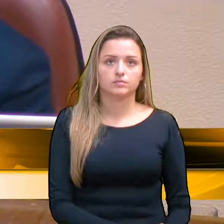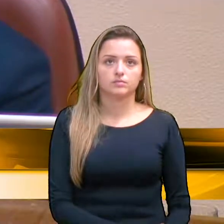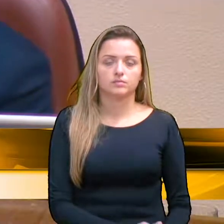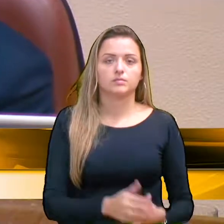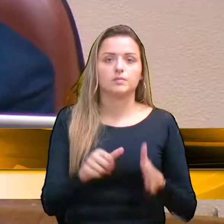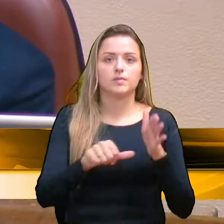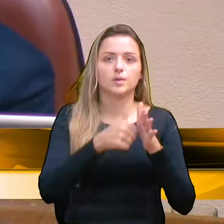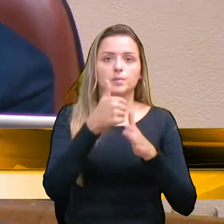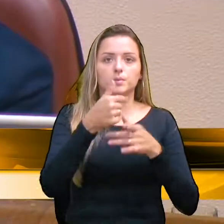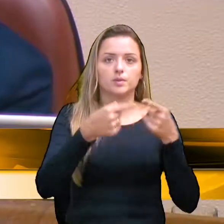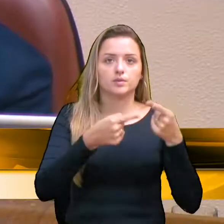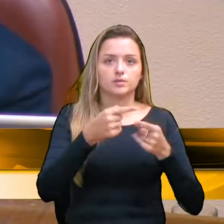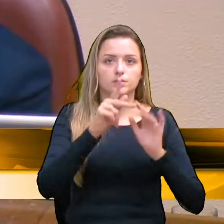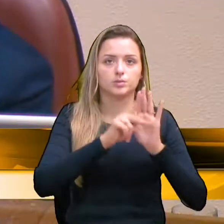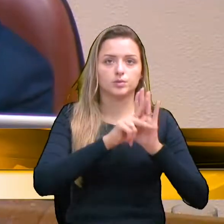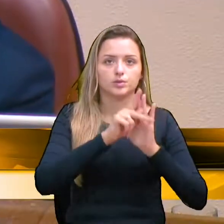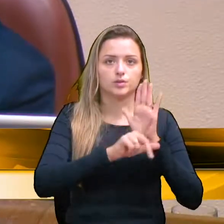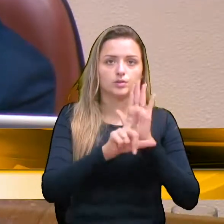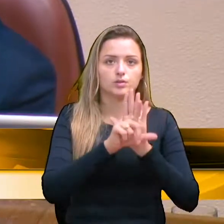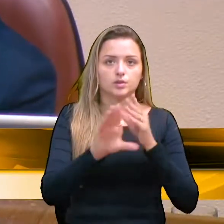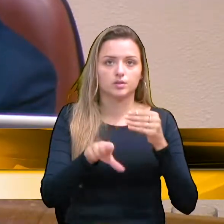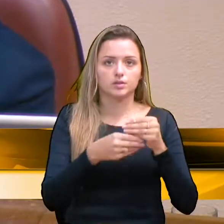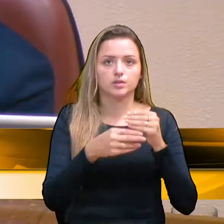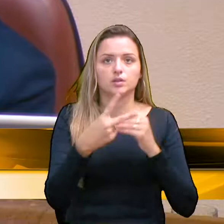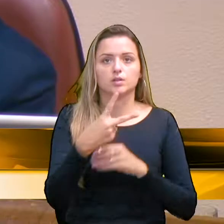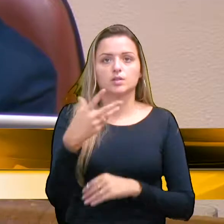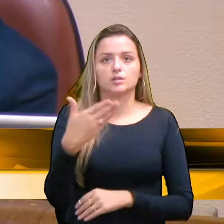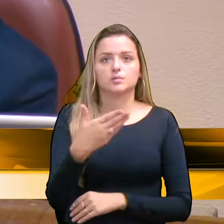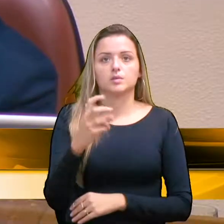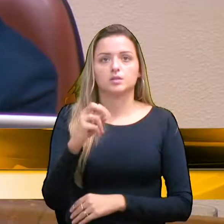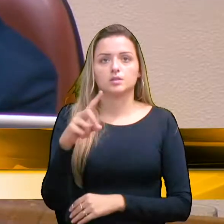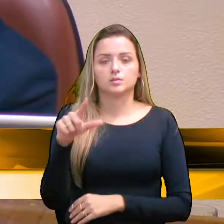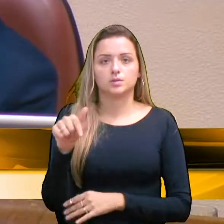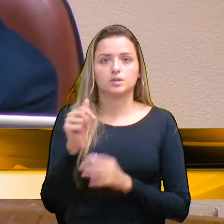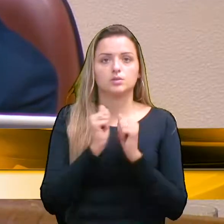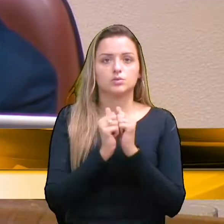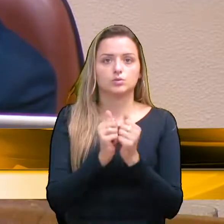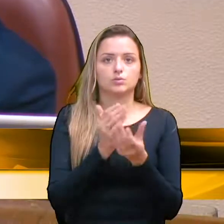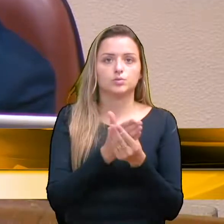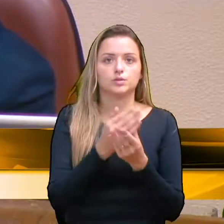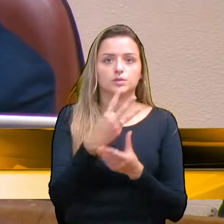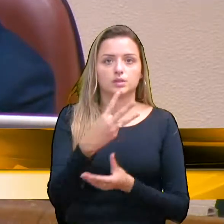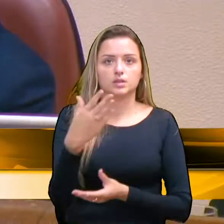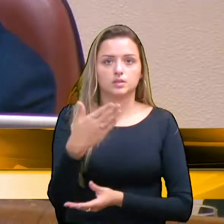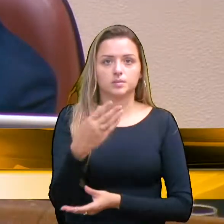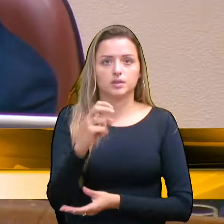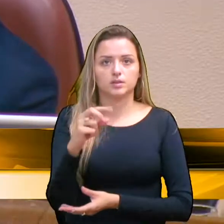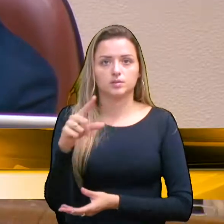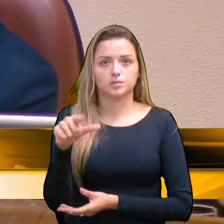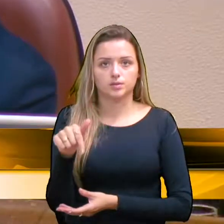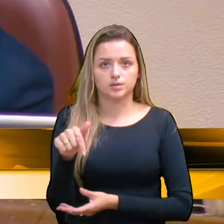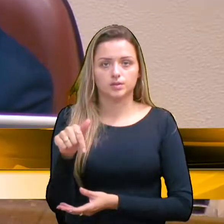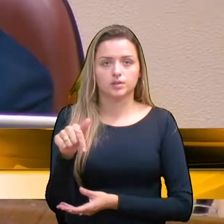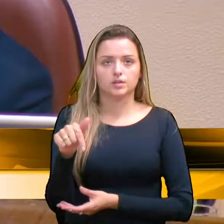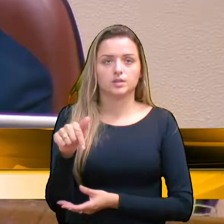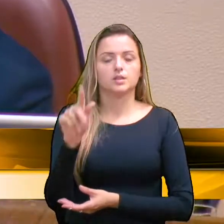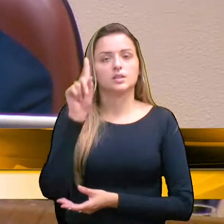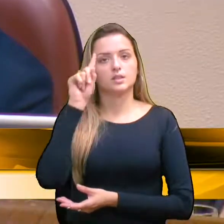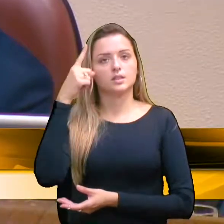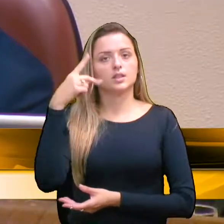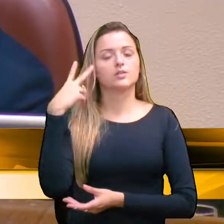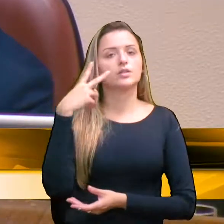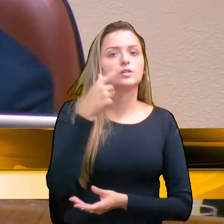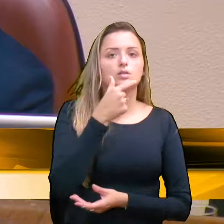Em primeira discussão, o projeto de lei complementar número 2/2017, contido no processo número 3/2017, de autoria do vereador